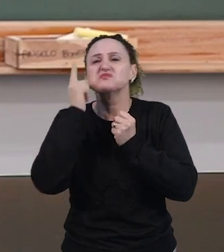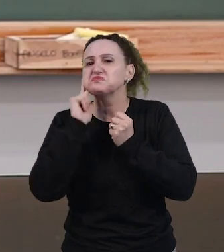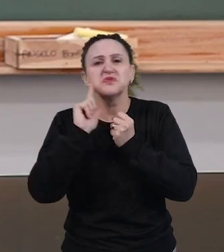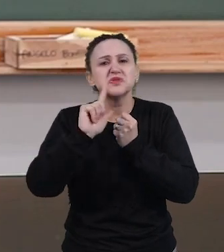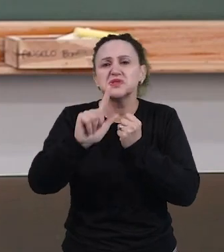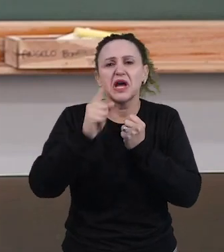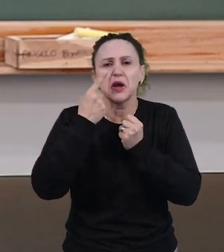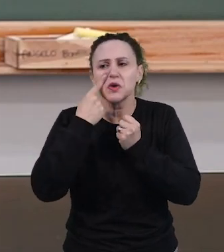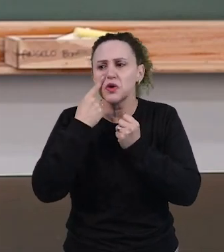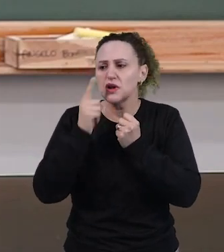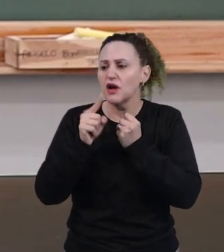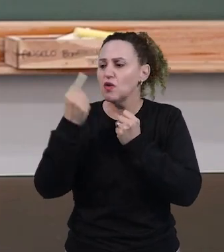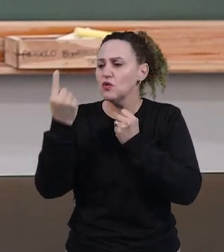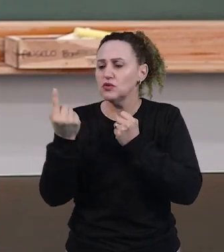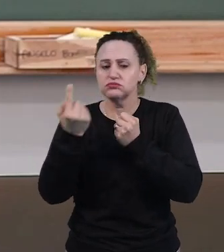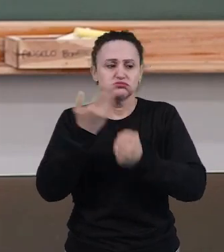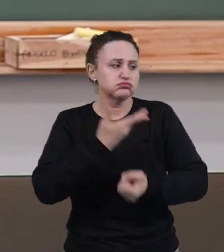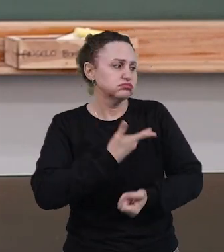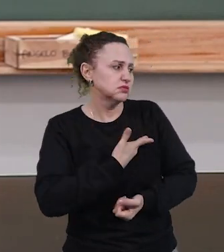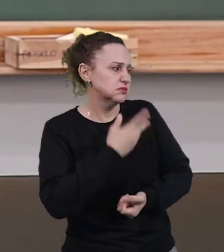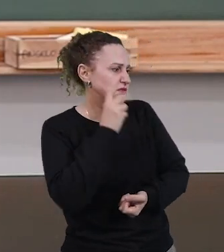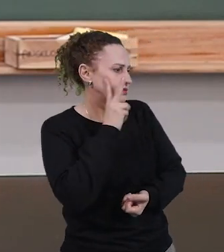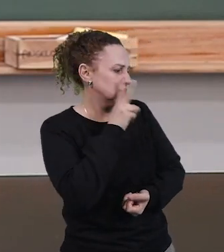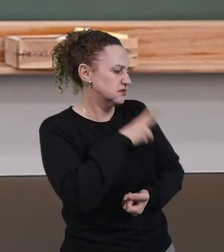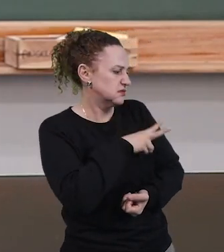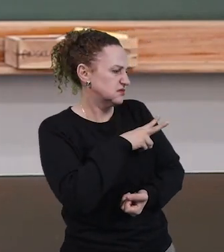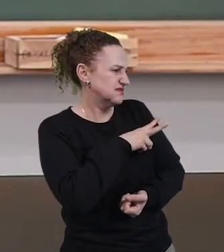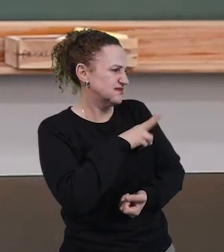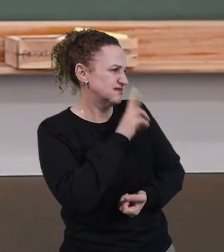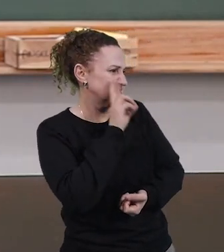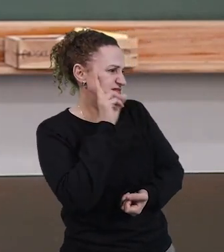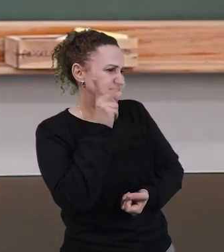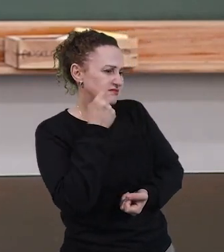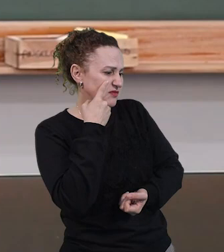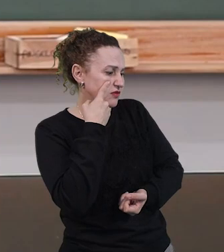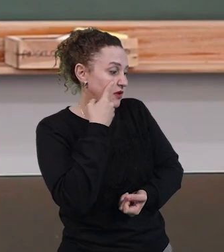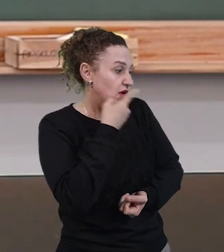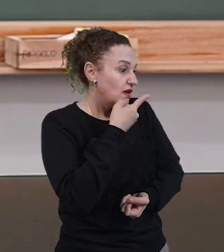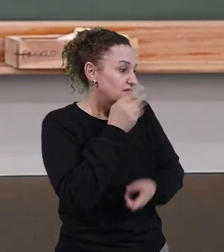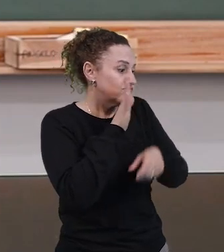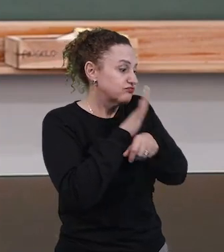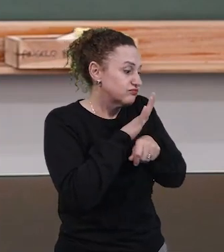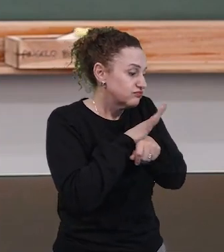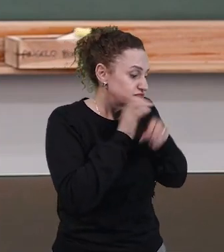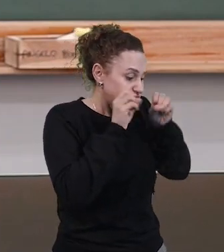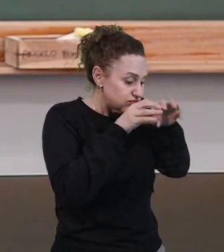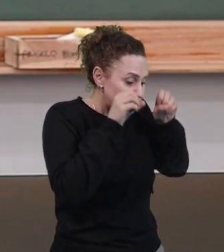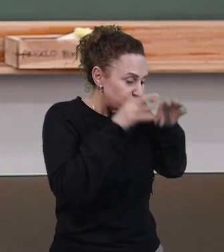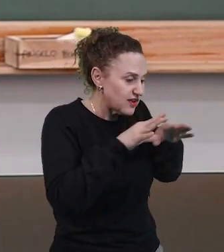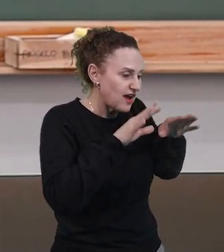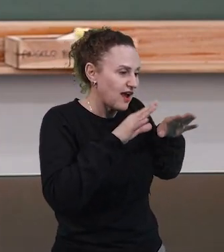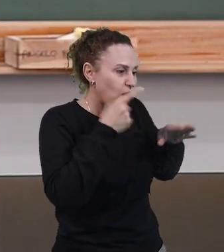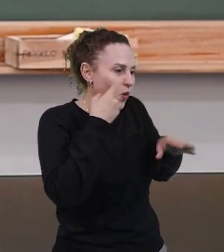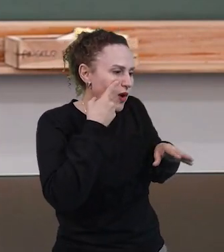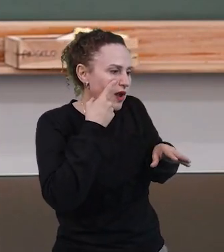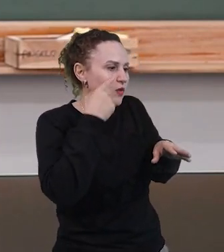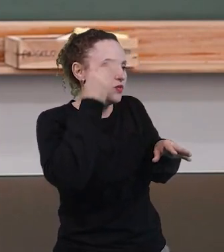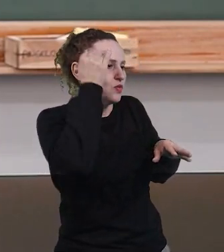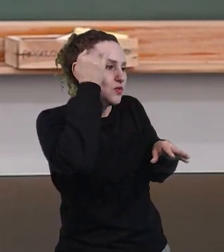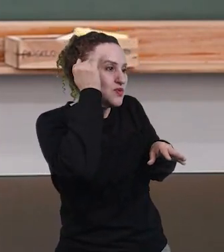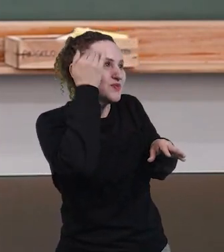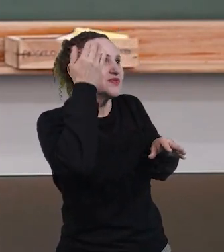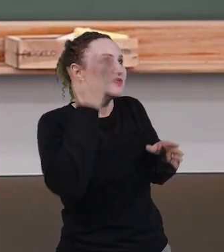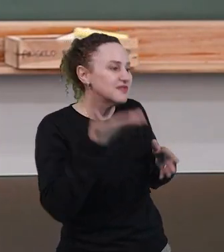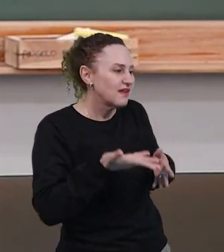outro, não consegue olhar o outro. É muito difícil para ela olhar o outro. A gente vai ensinando ela ao longo do tempo que ela tem que olhar o outro, entender o outro,